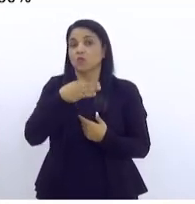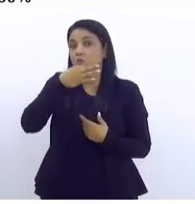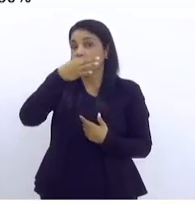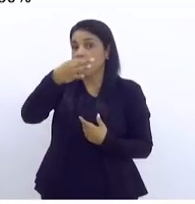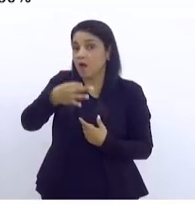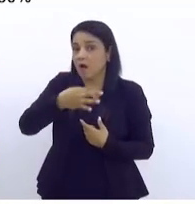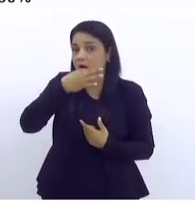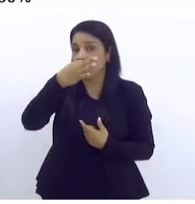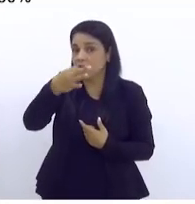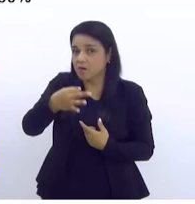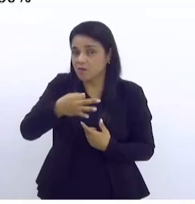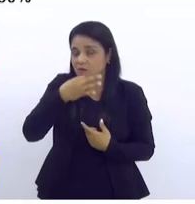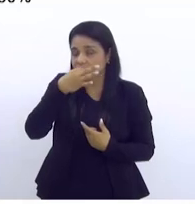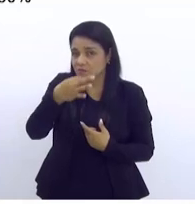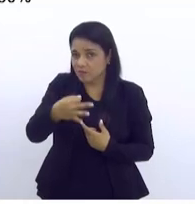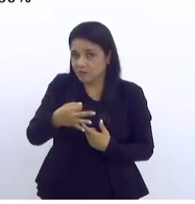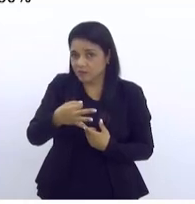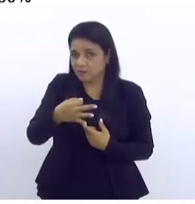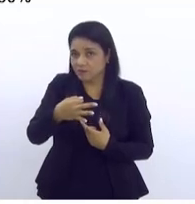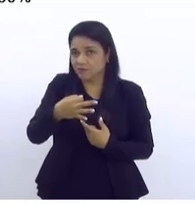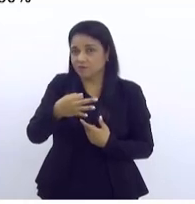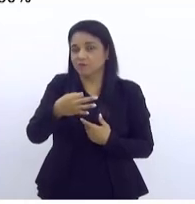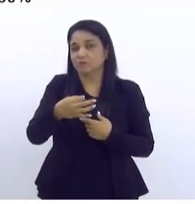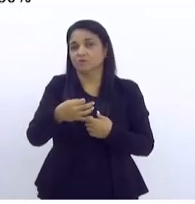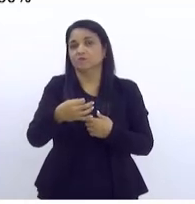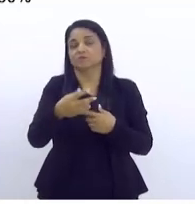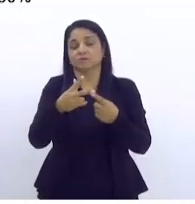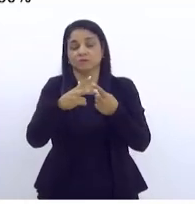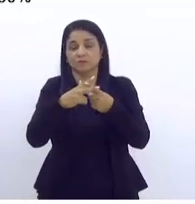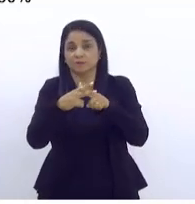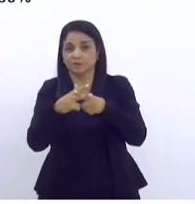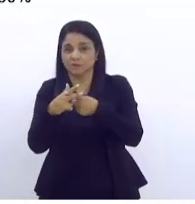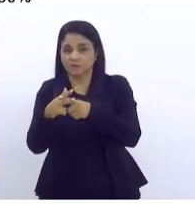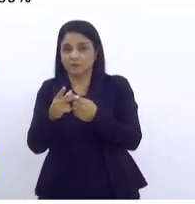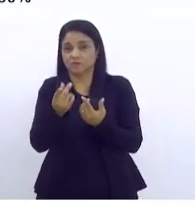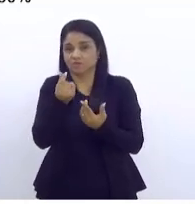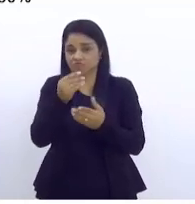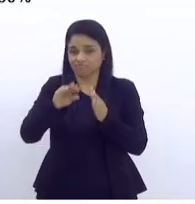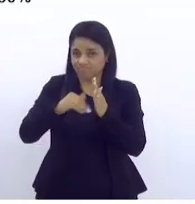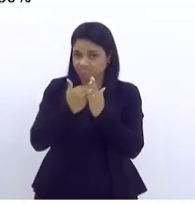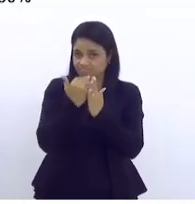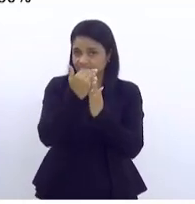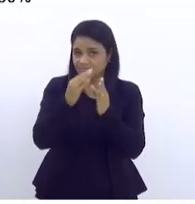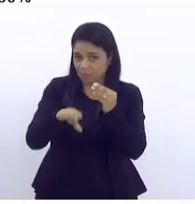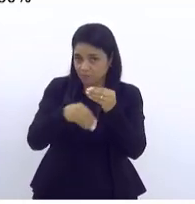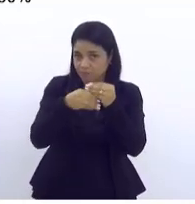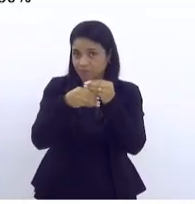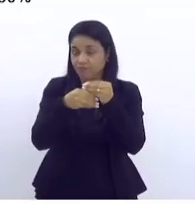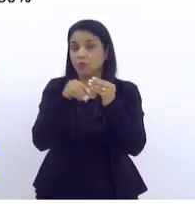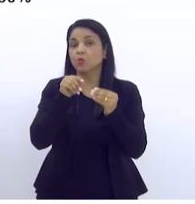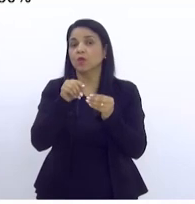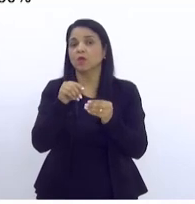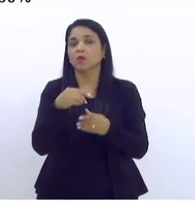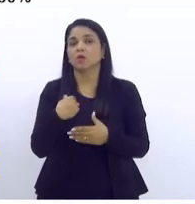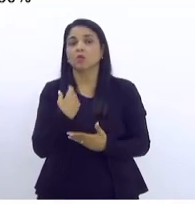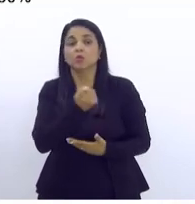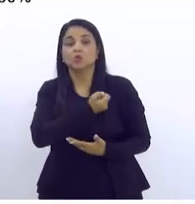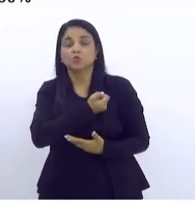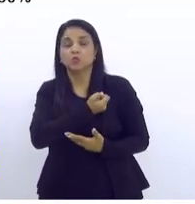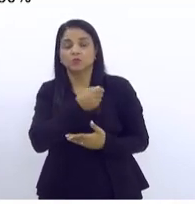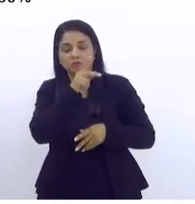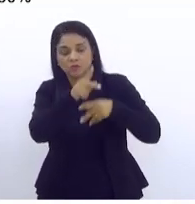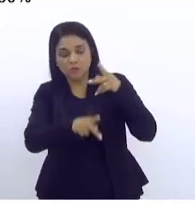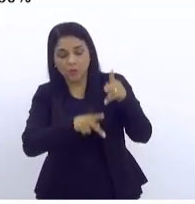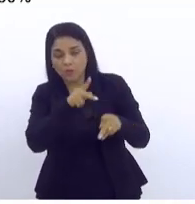né Eh para eh demandar esse reajuste tarifário é justamente né Eh o número de beneficiários de